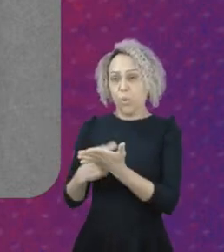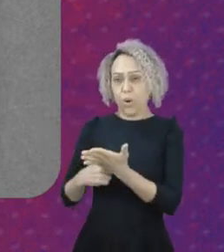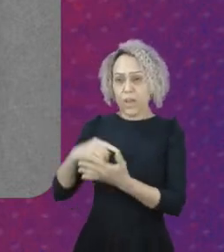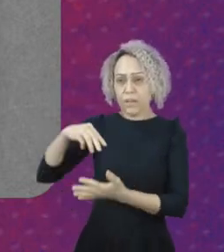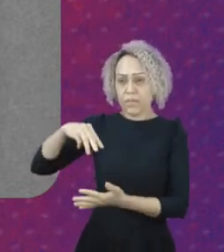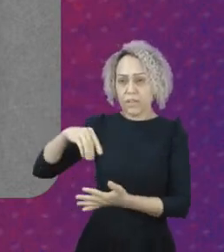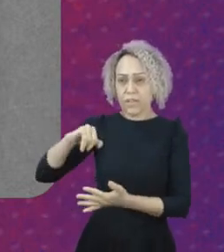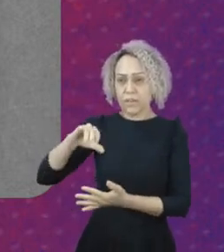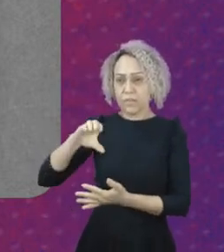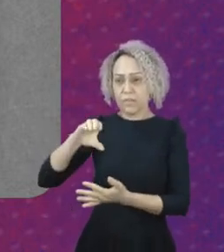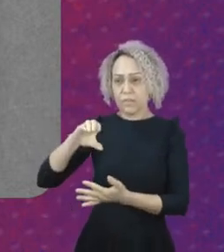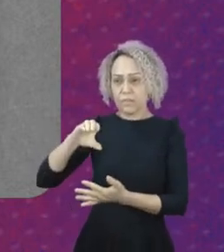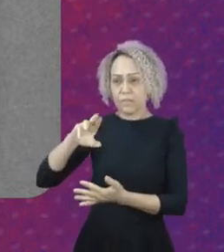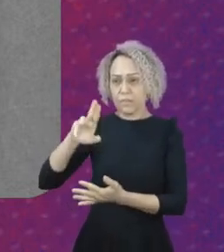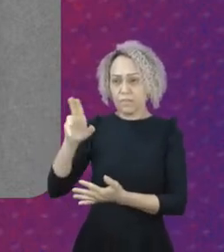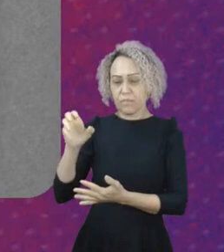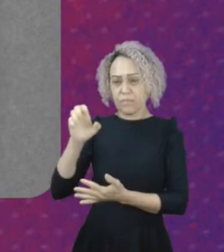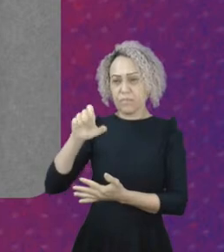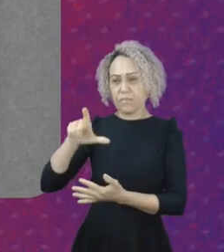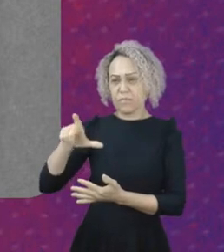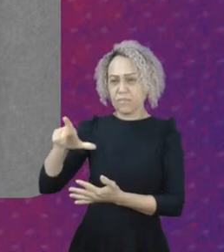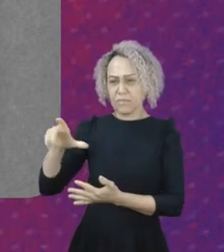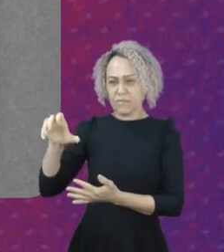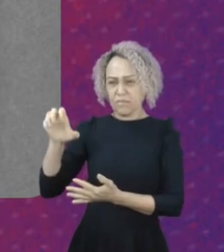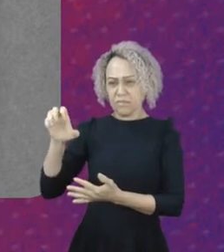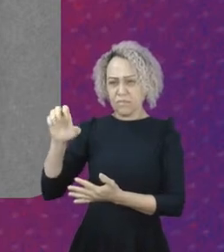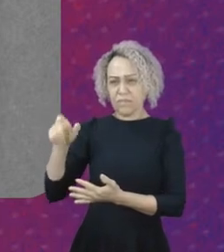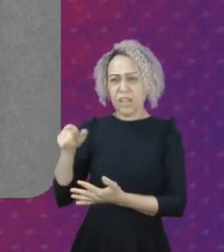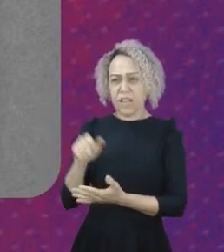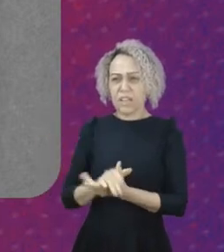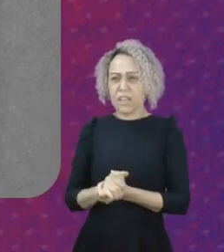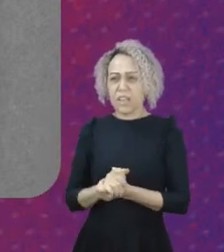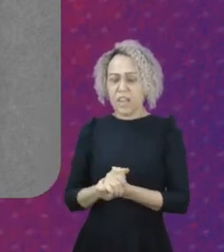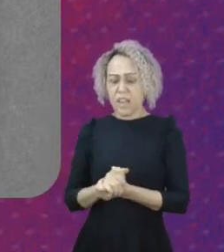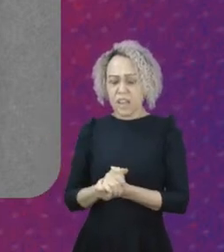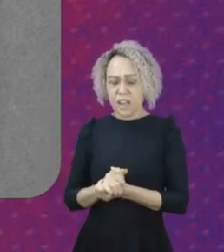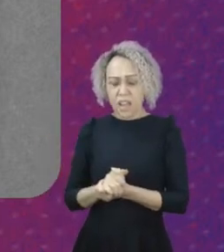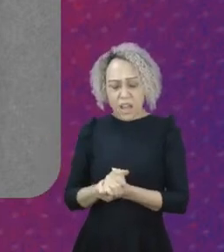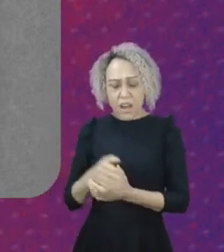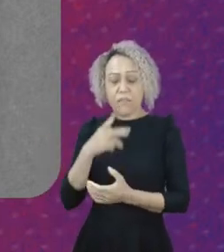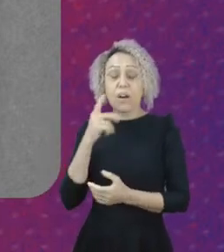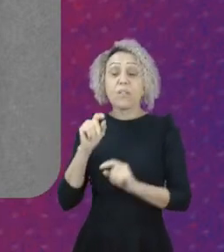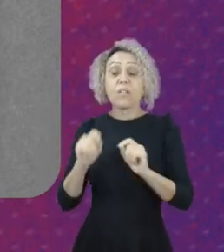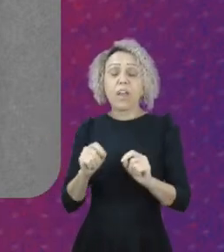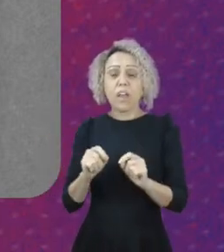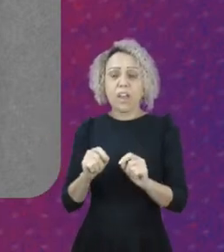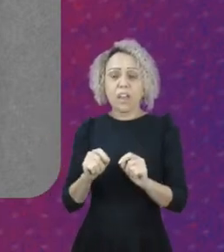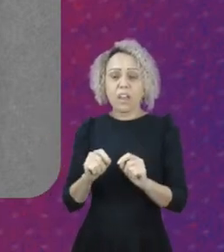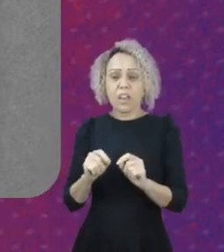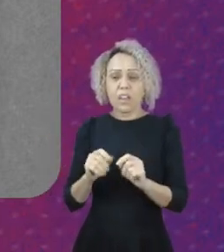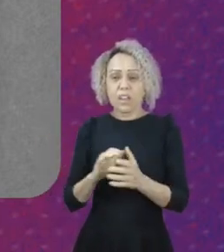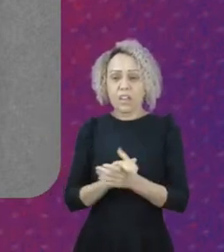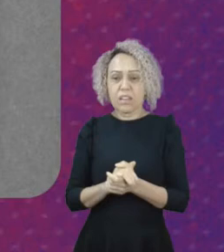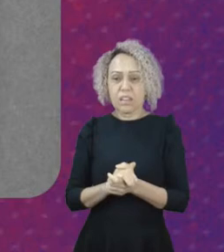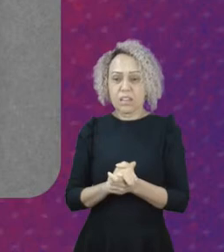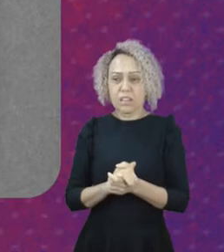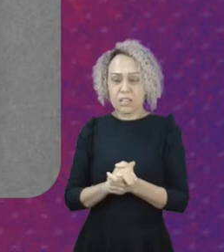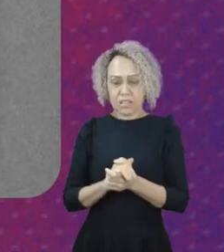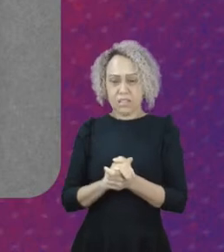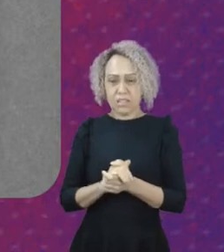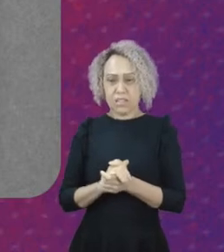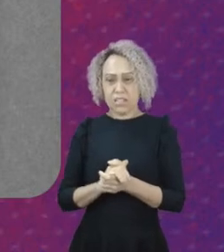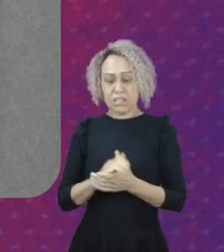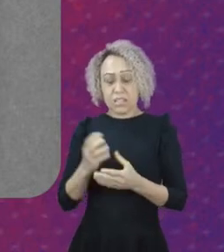embaixo. Nesse contexto profundo, é claro que as mulheres não estão sozinhas. Ele envolve o continente perdido das